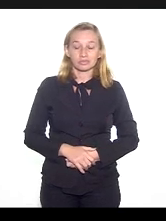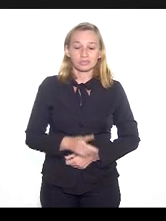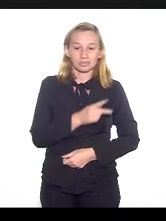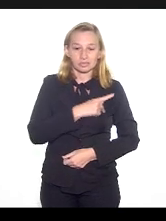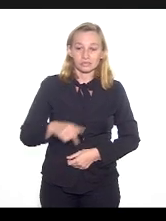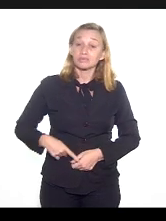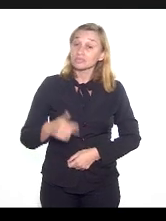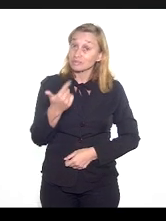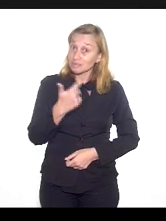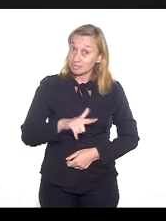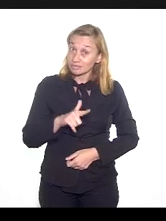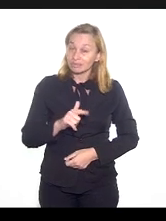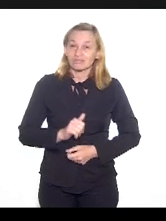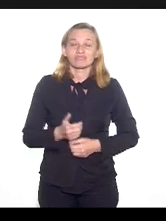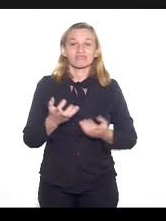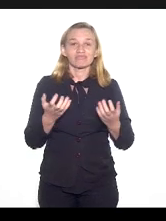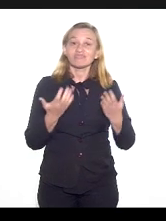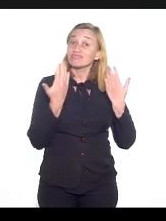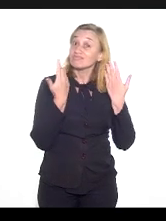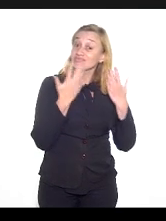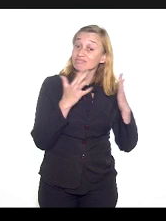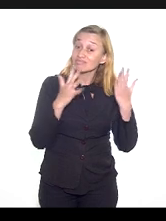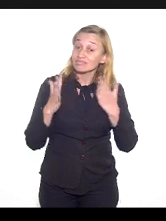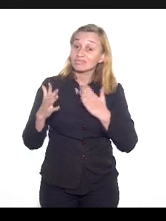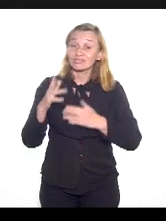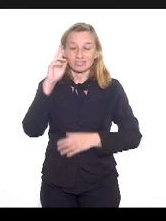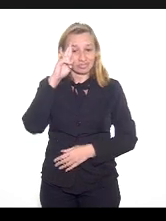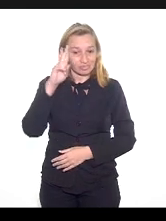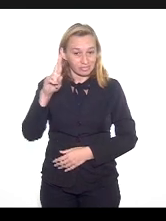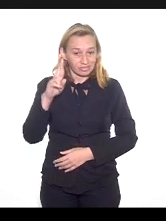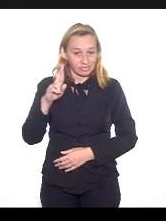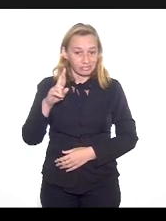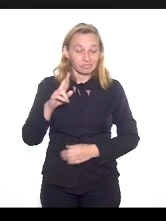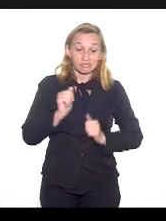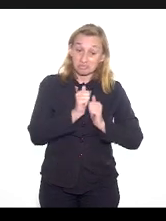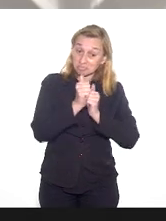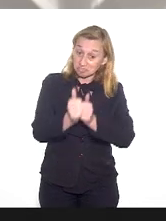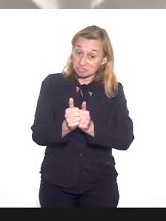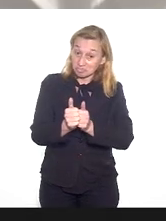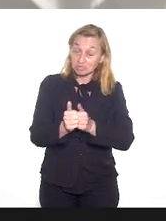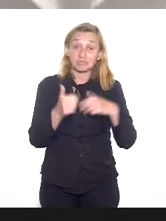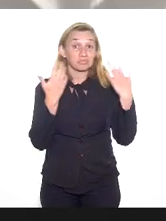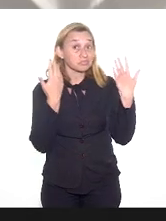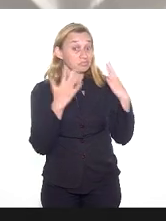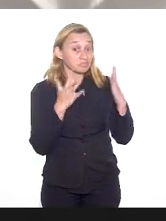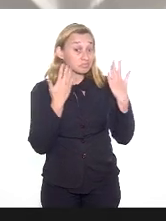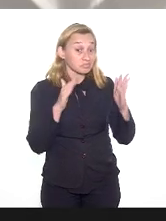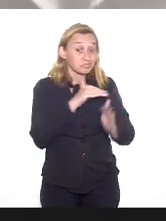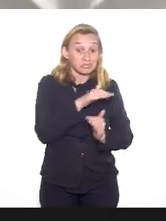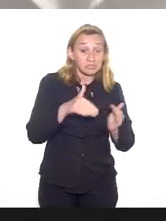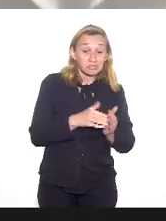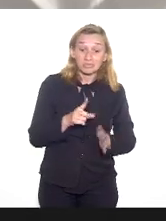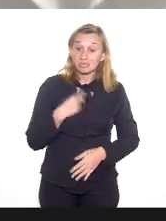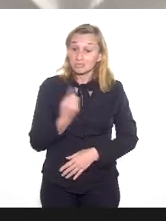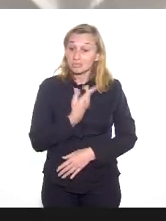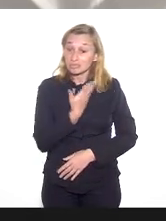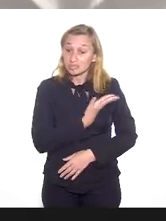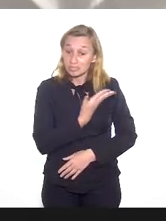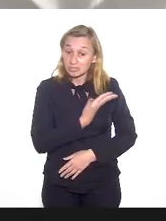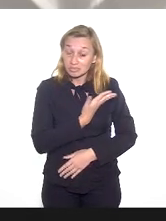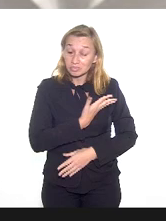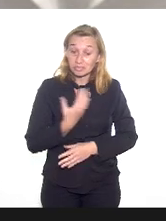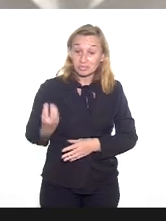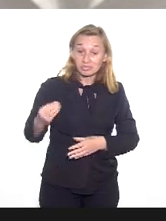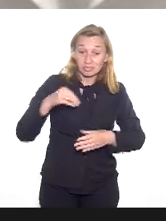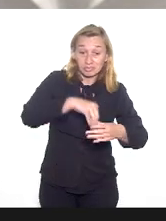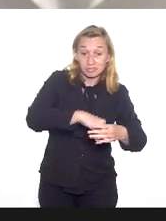Presidente, mais uma vez eu quero cumprimentar Vossa Excelência pela condução, cumprimentar todos os nossos companheiros que